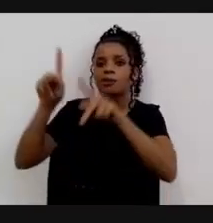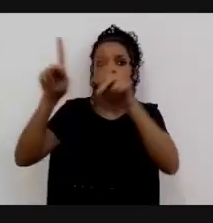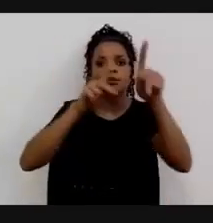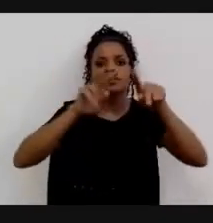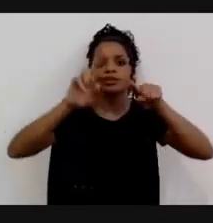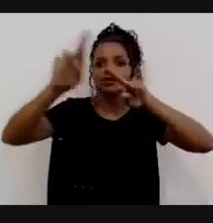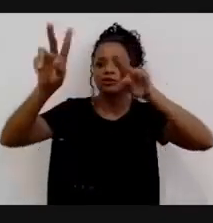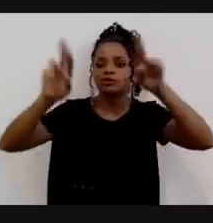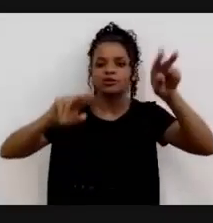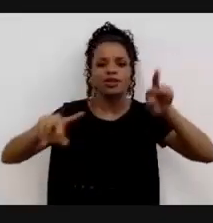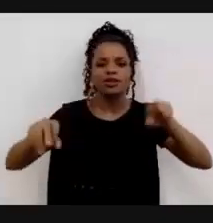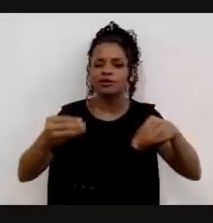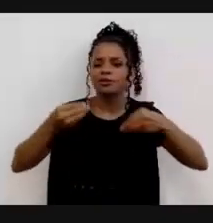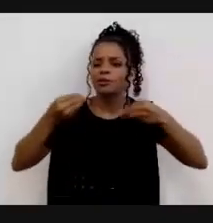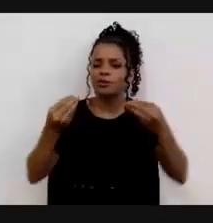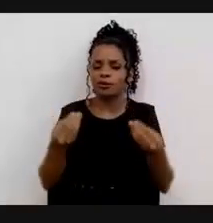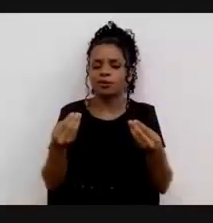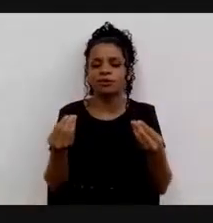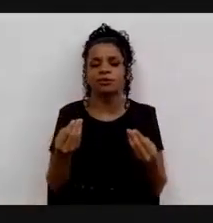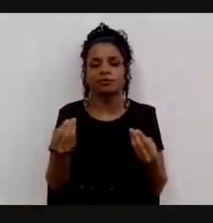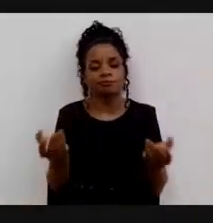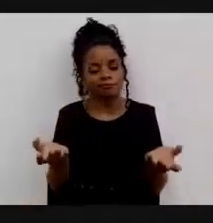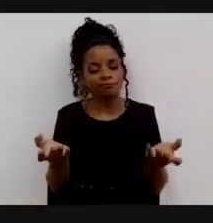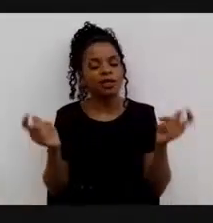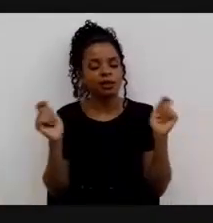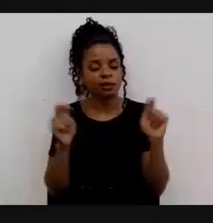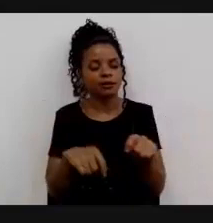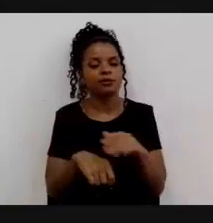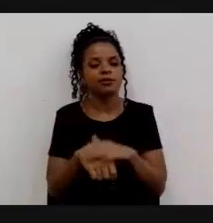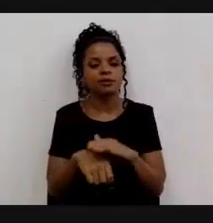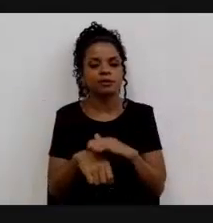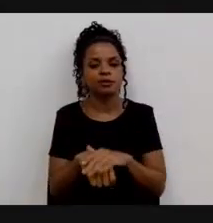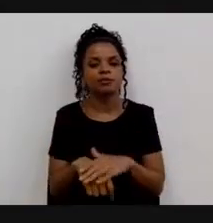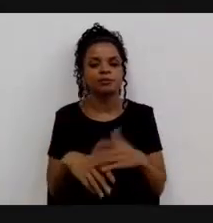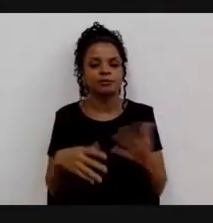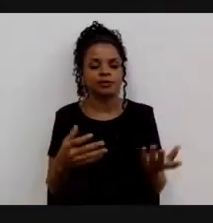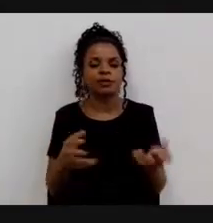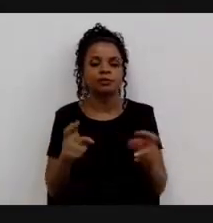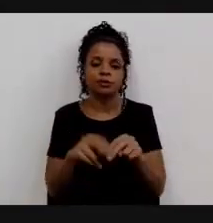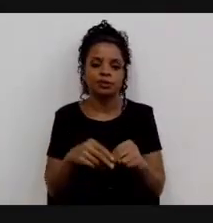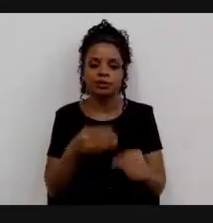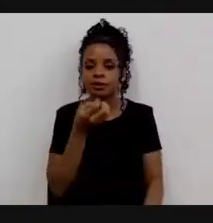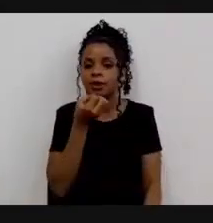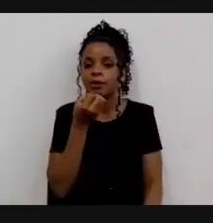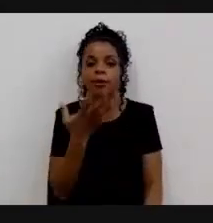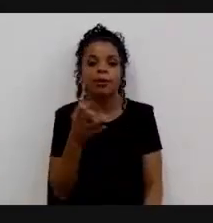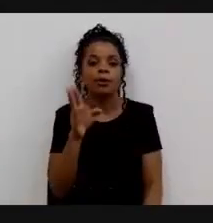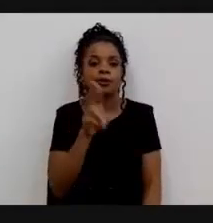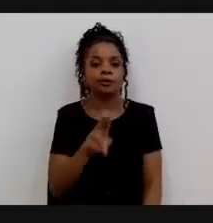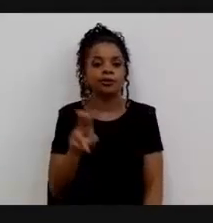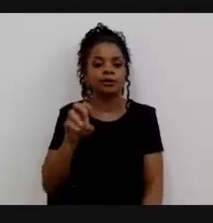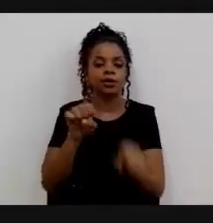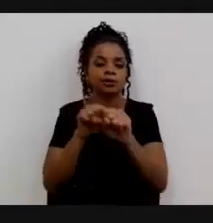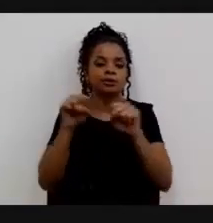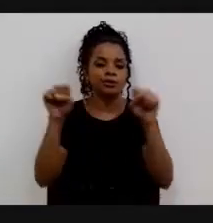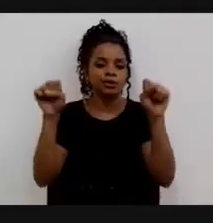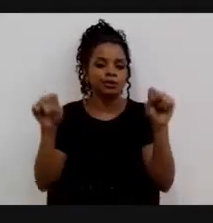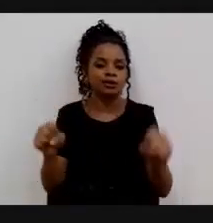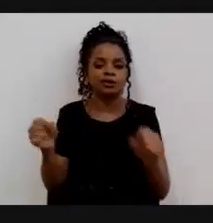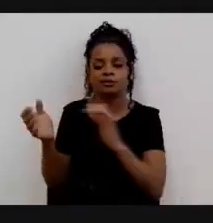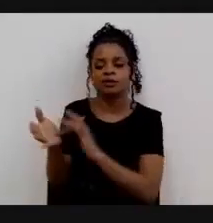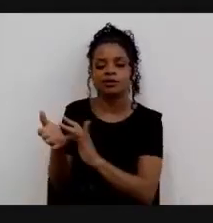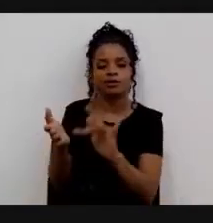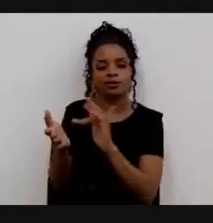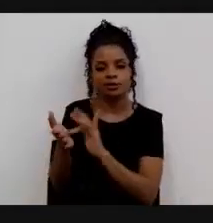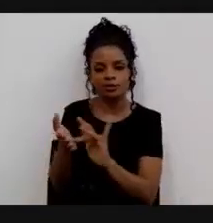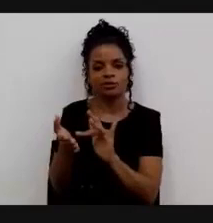diferentes? Então, essa é uma das possibilidades. Esses são os benefícios, então, de utilizar um sistema cibernético digital